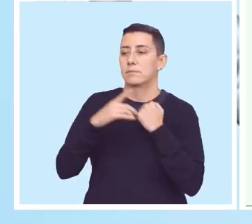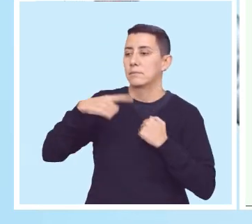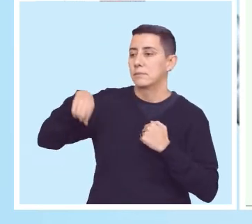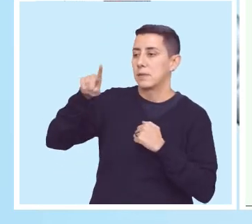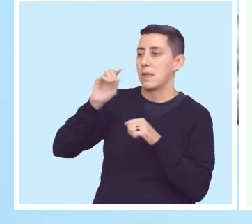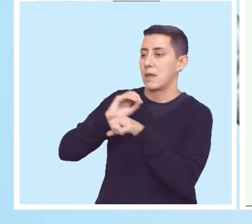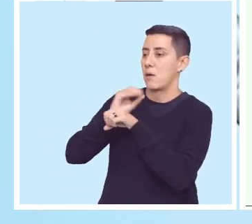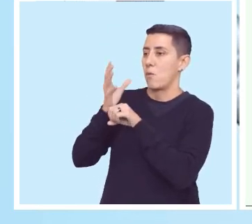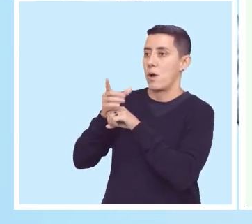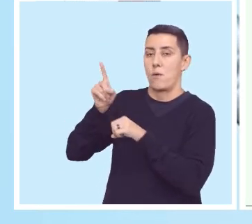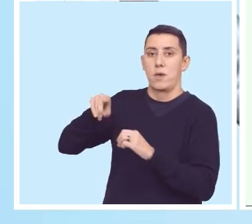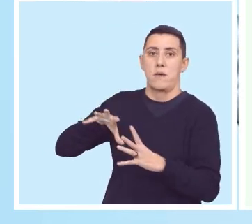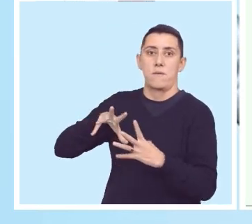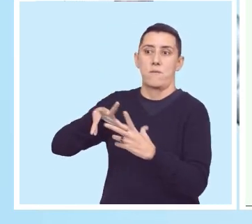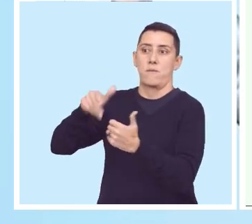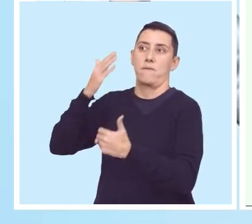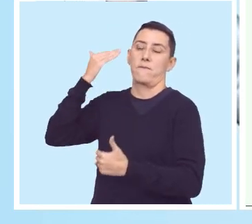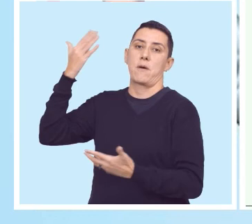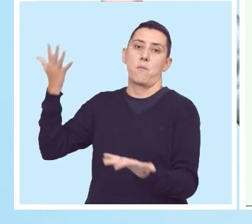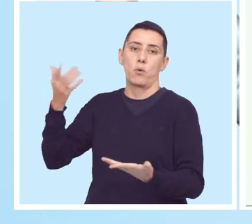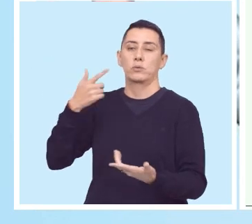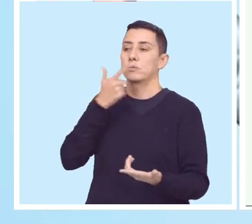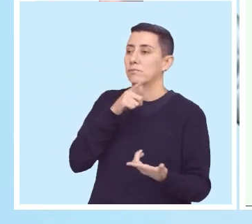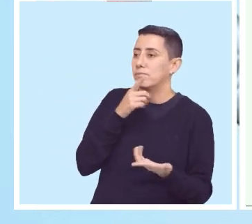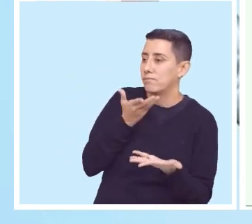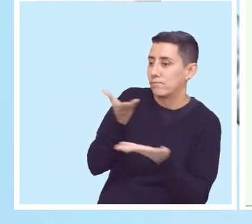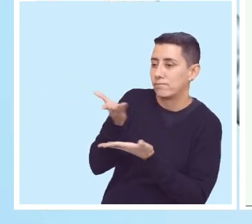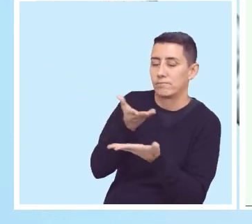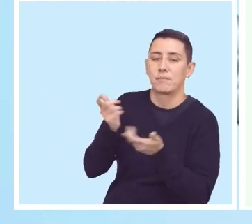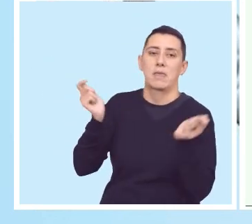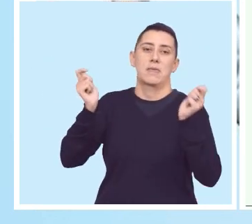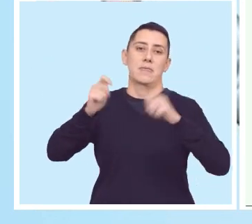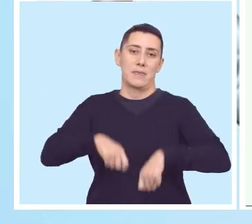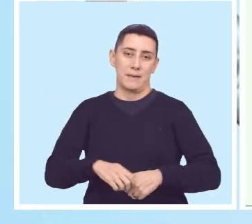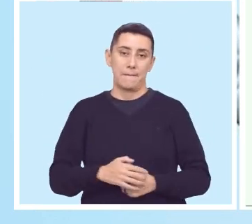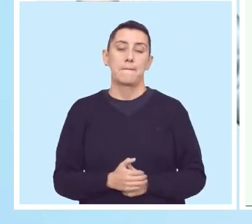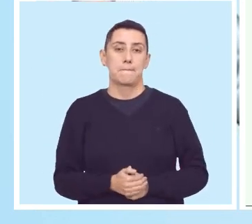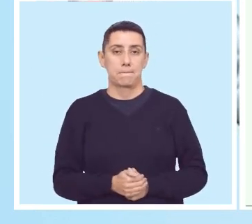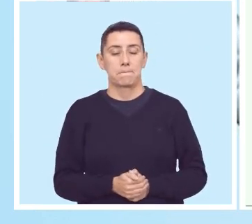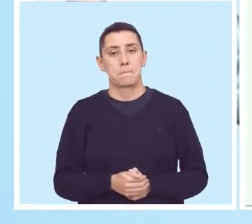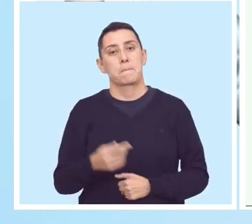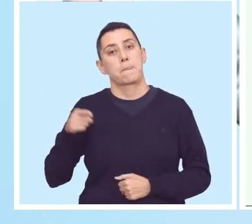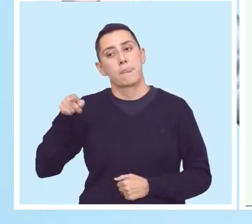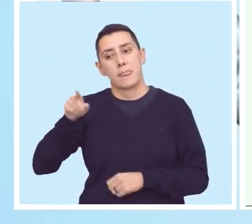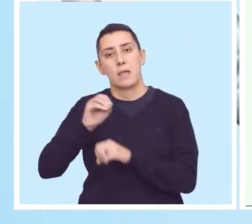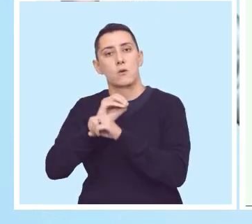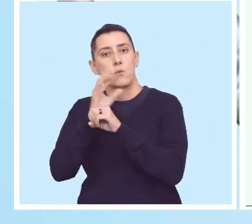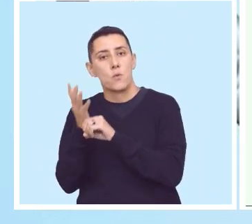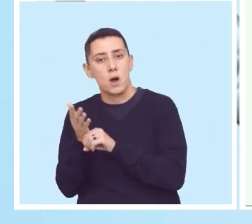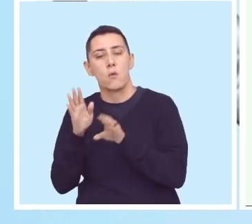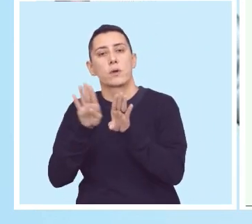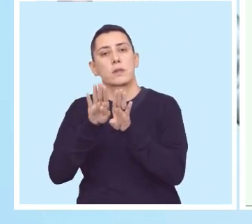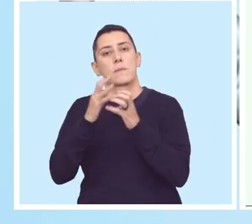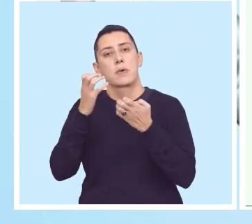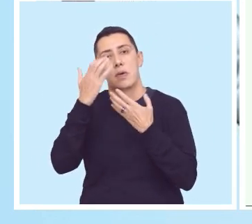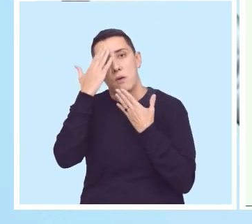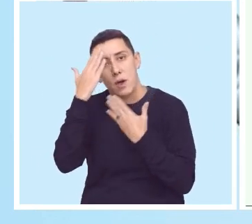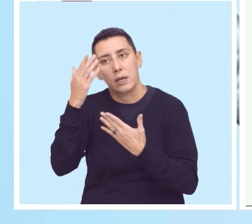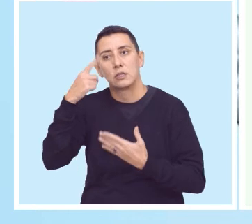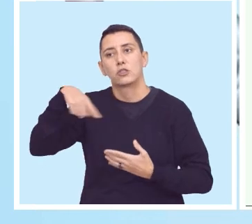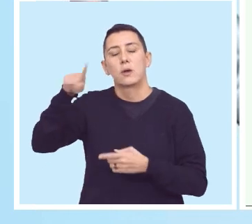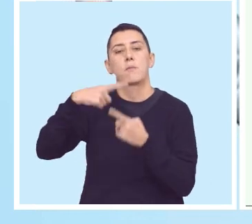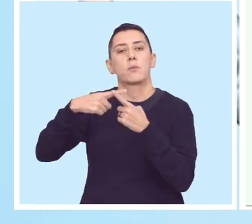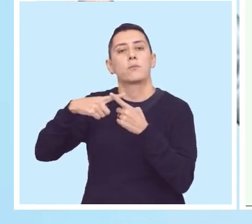uma multinacional como a Huawei. A Huawei também nós gostaríamos de agradecer na mesma medida por ter